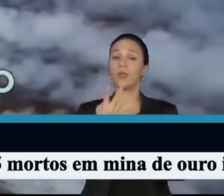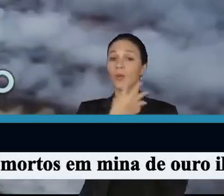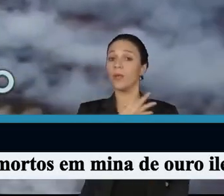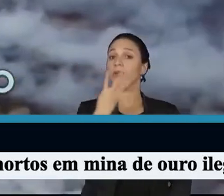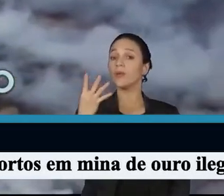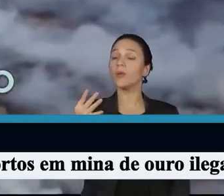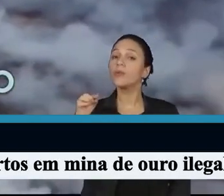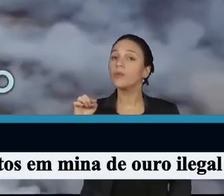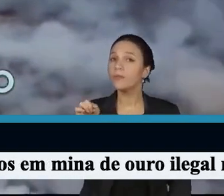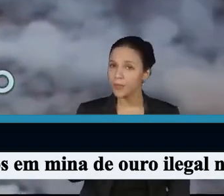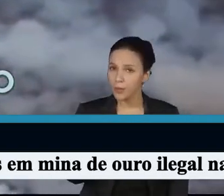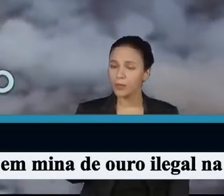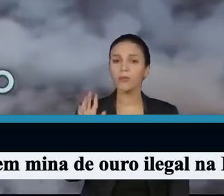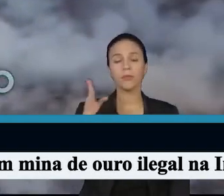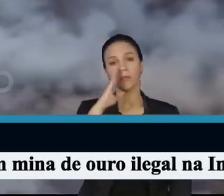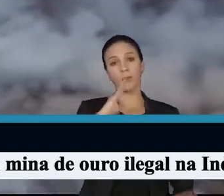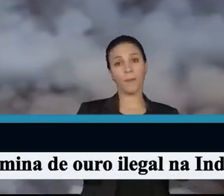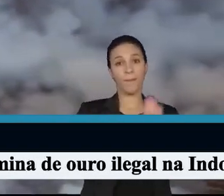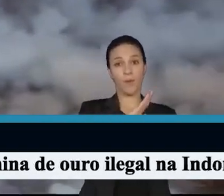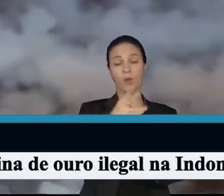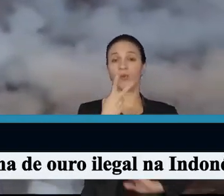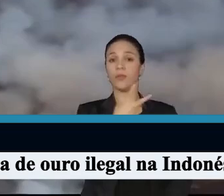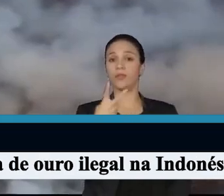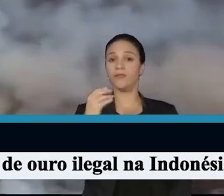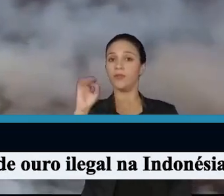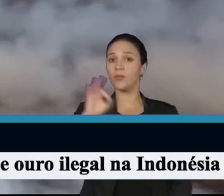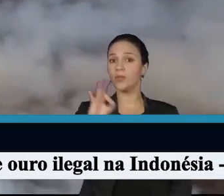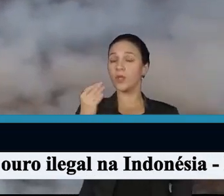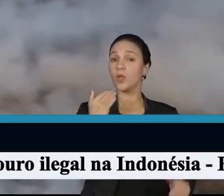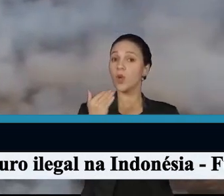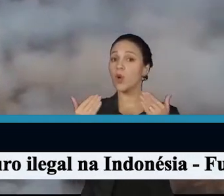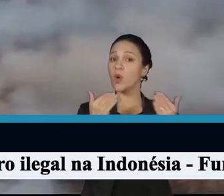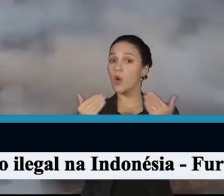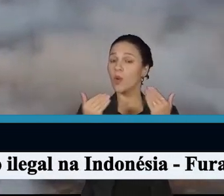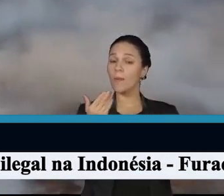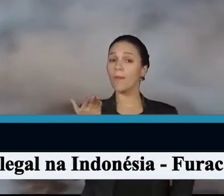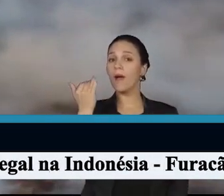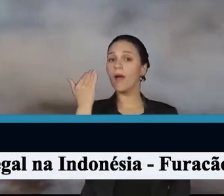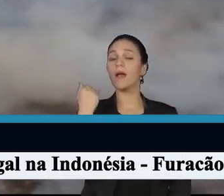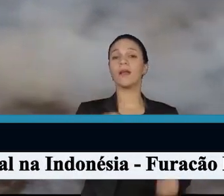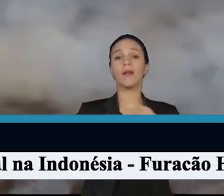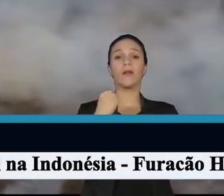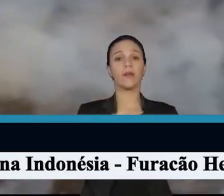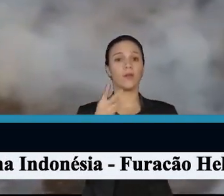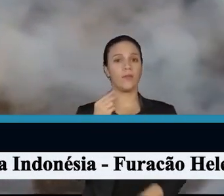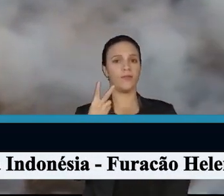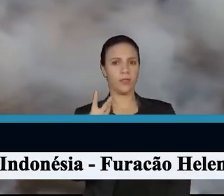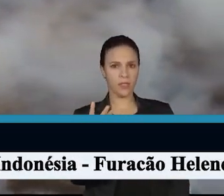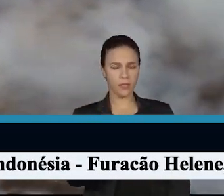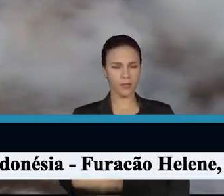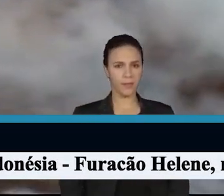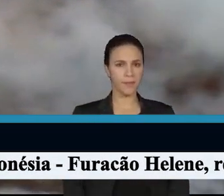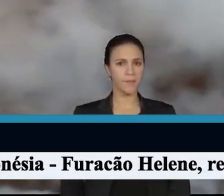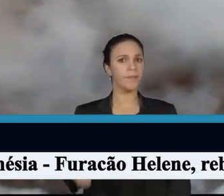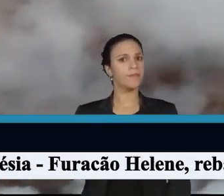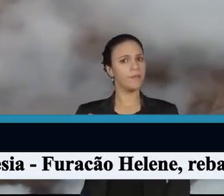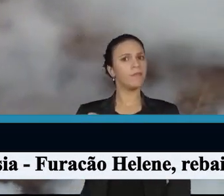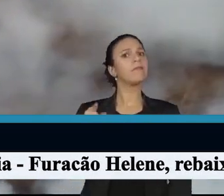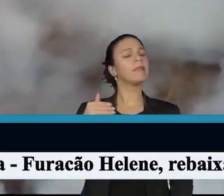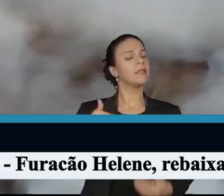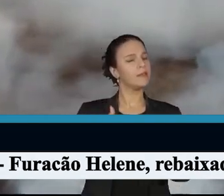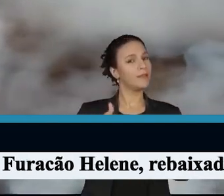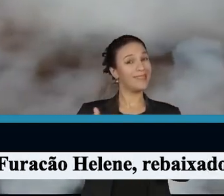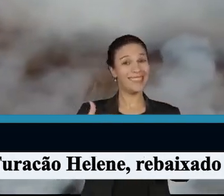mil. Alta de 220% em relação ao mesmo período de 2023. Situação que pode se agravar